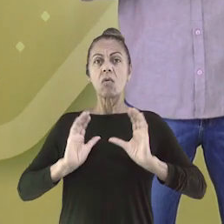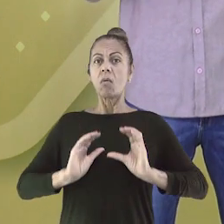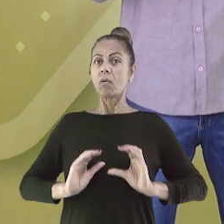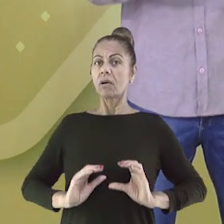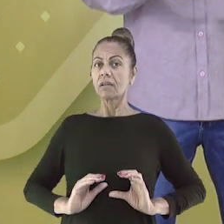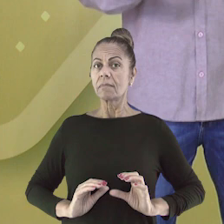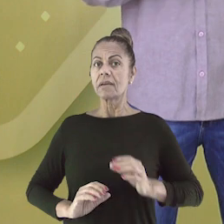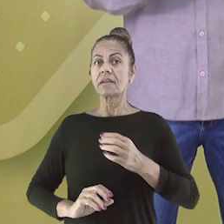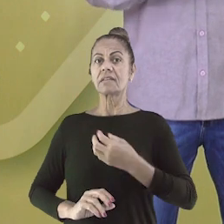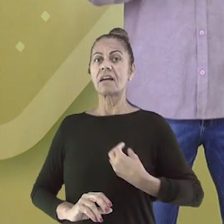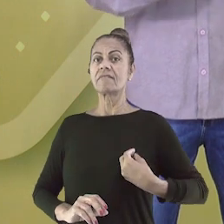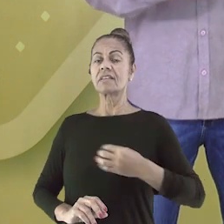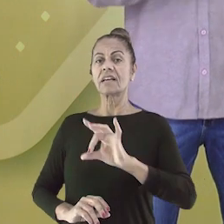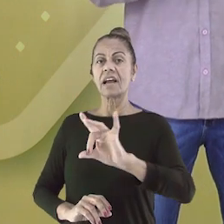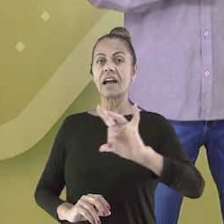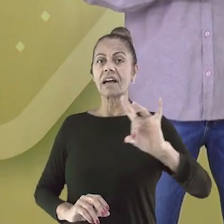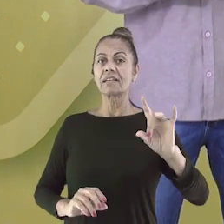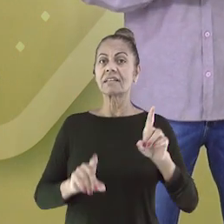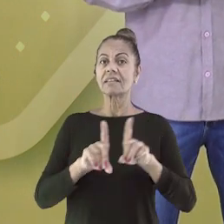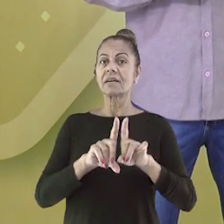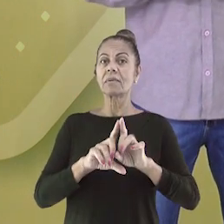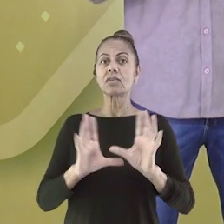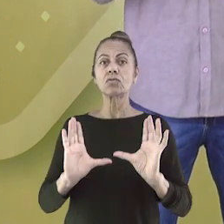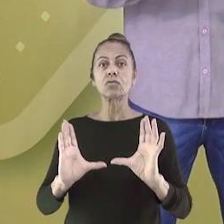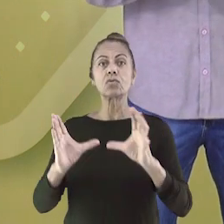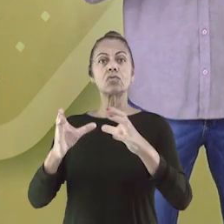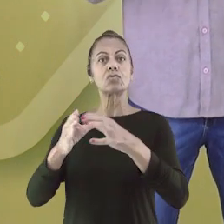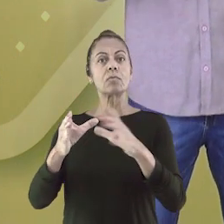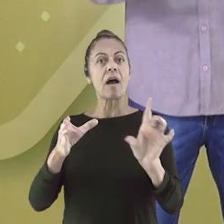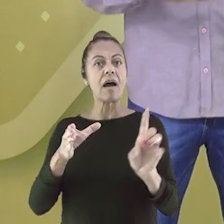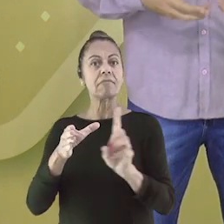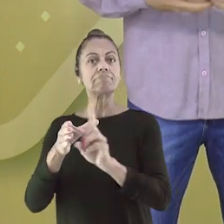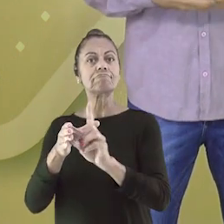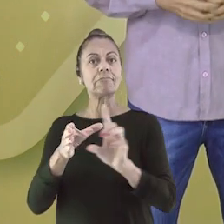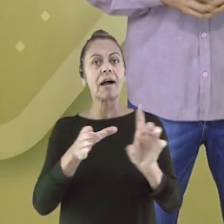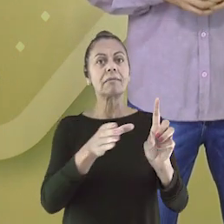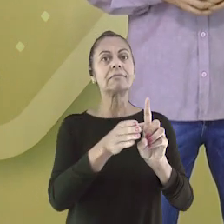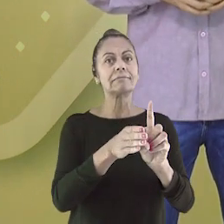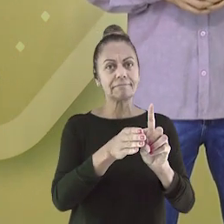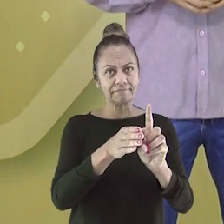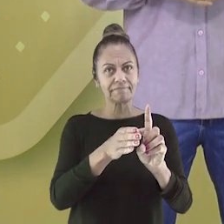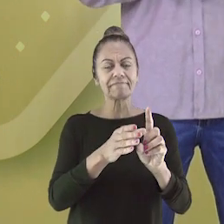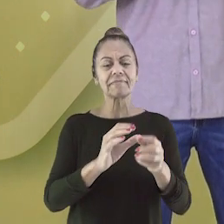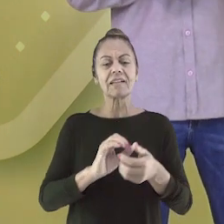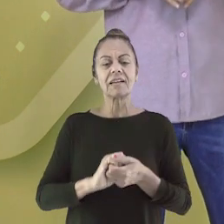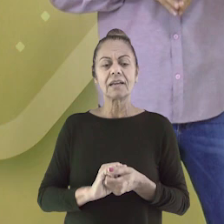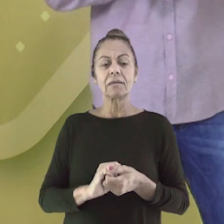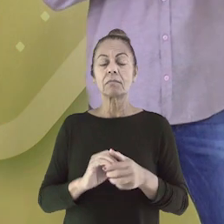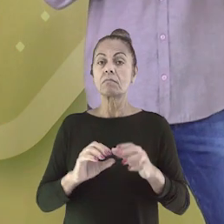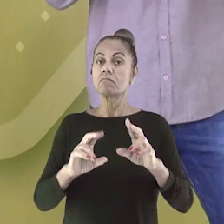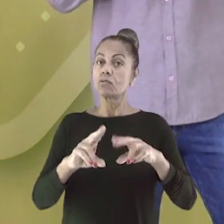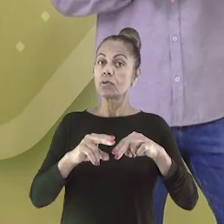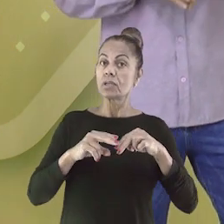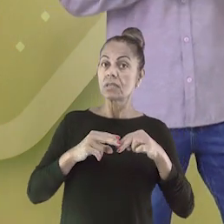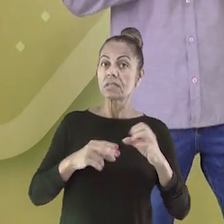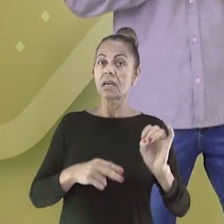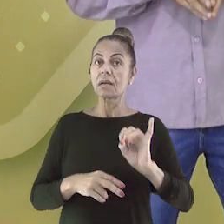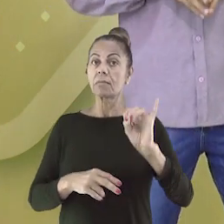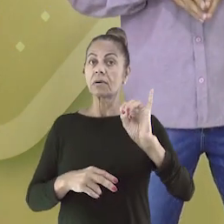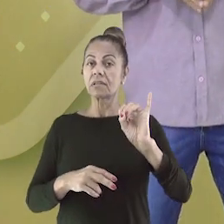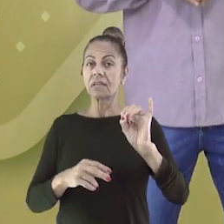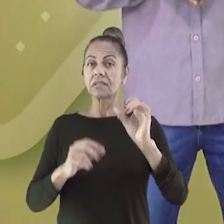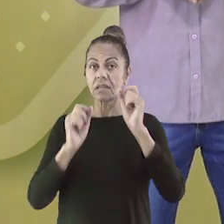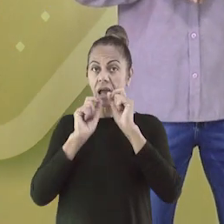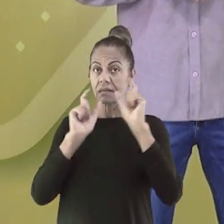configurar ou determinar a maneira de viver do indivíduo e do grupo ao qual ele pertence. Por isso mesmo, é preciso sempre